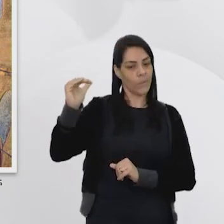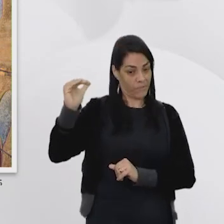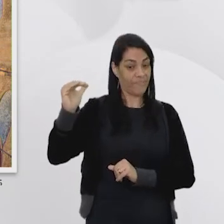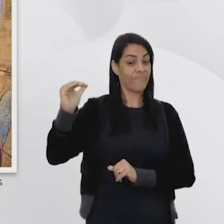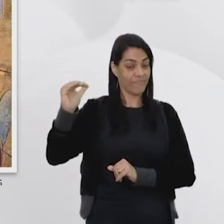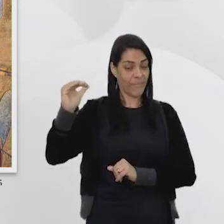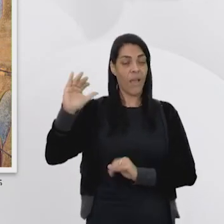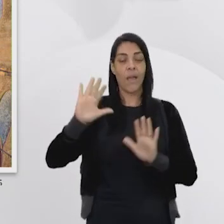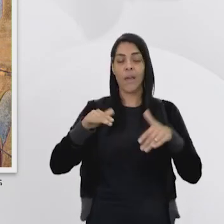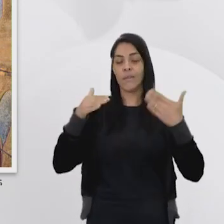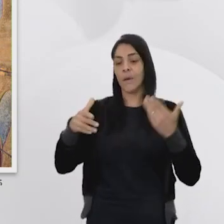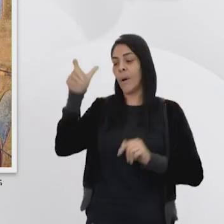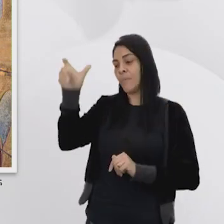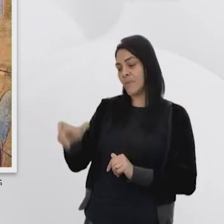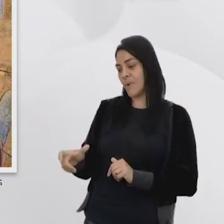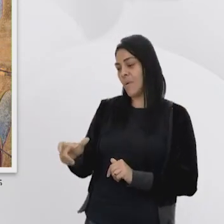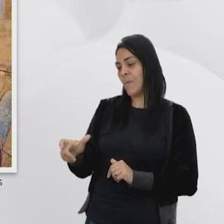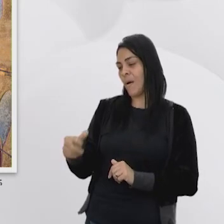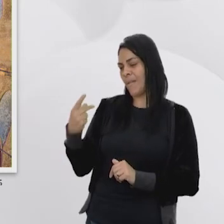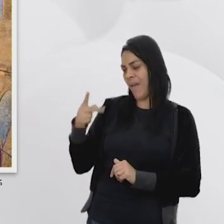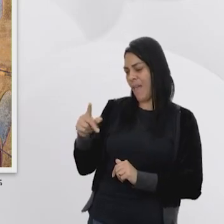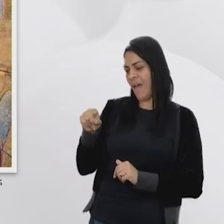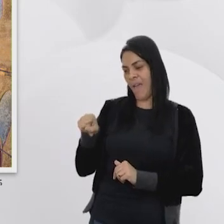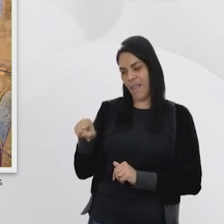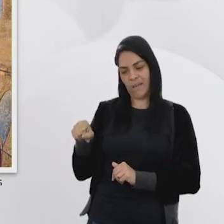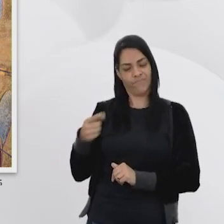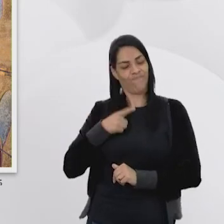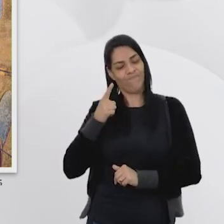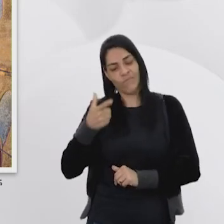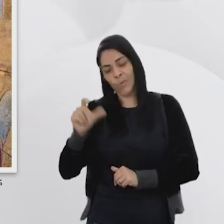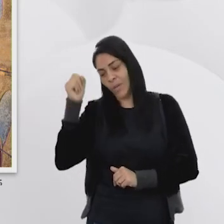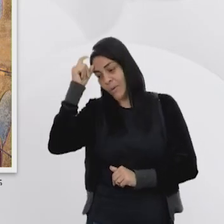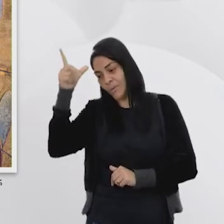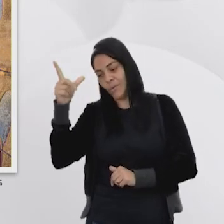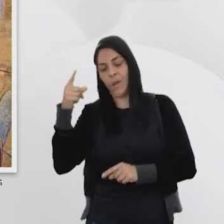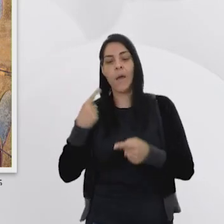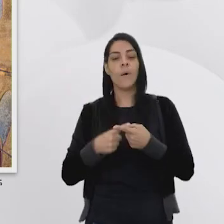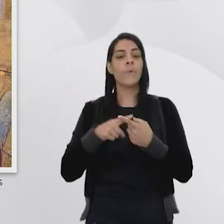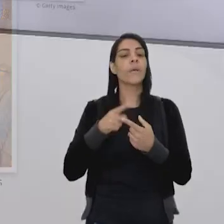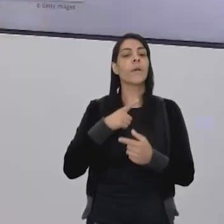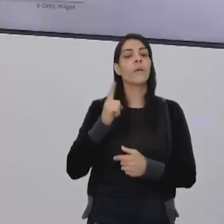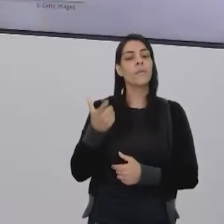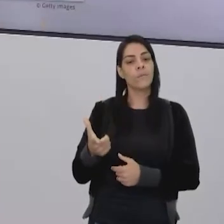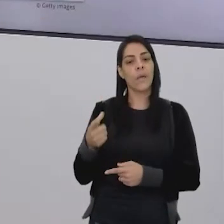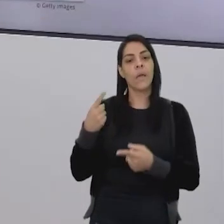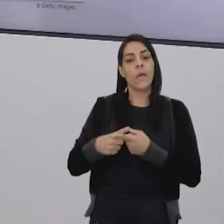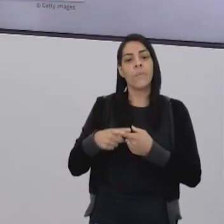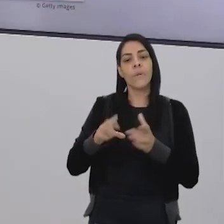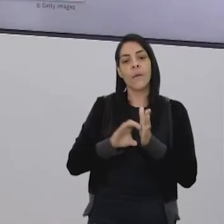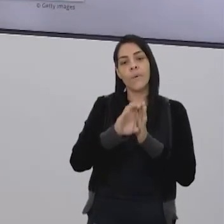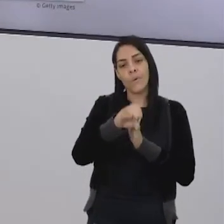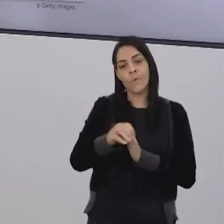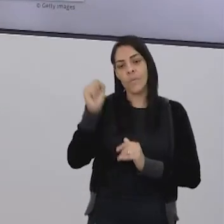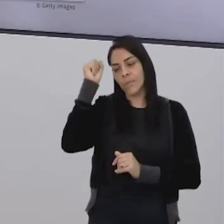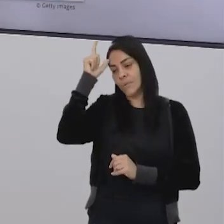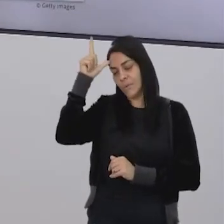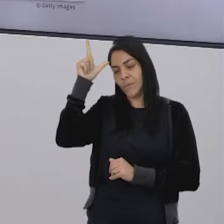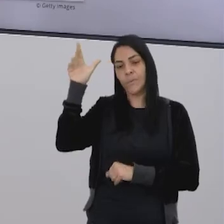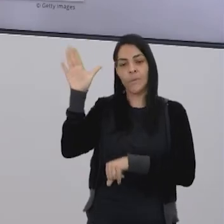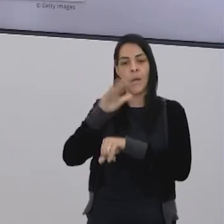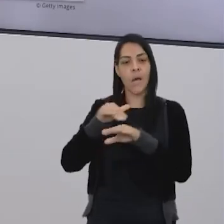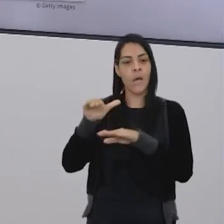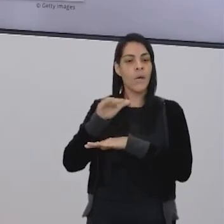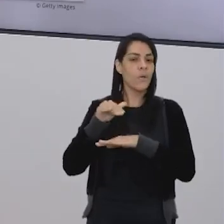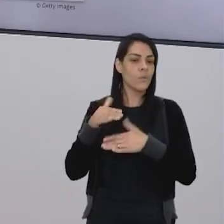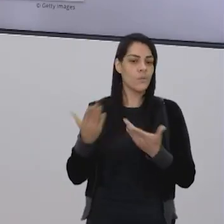pessoa não tem cultura porque está se enxergando o o conceito de cultura sob um viés